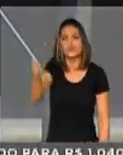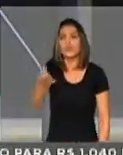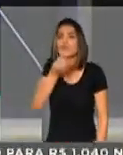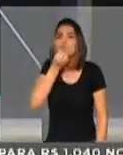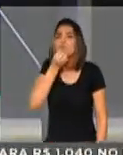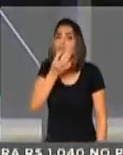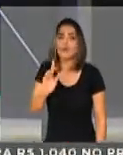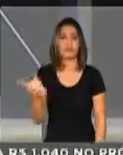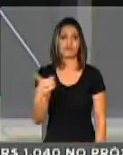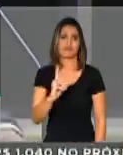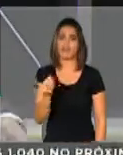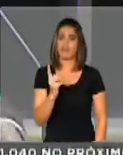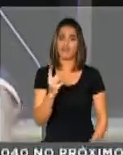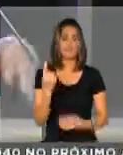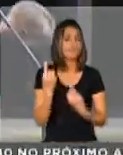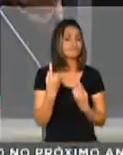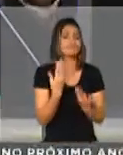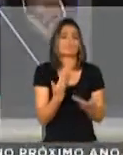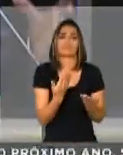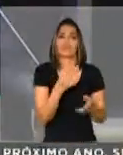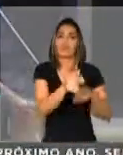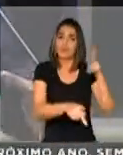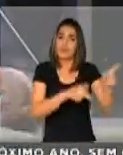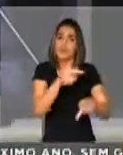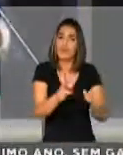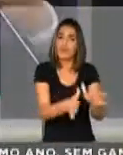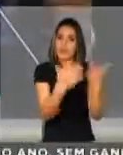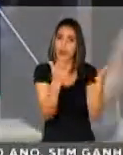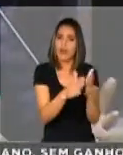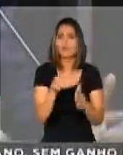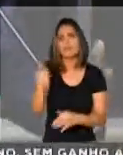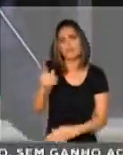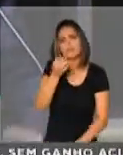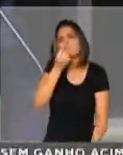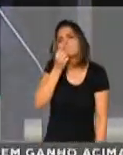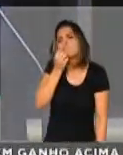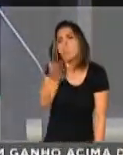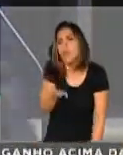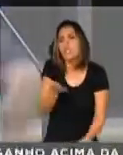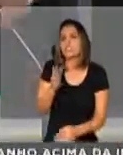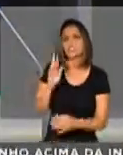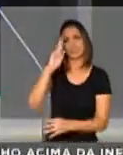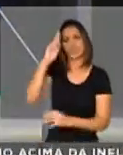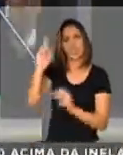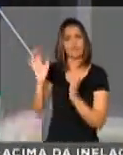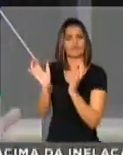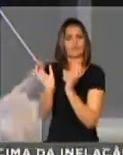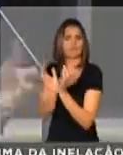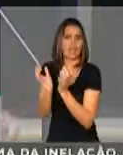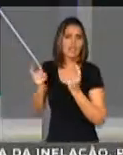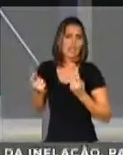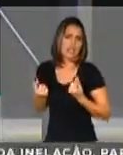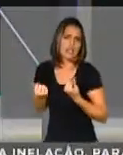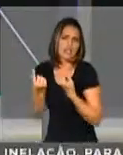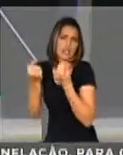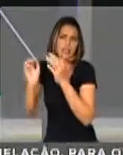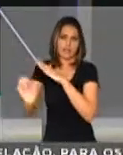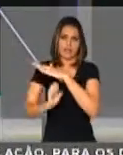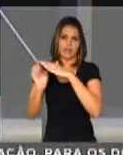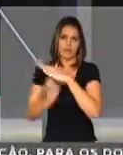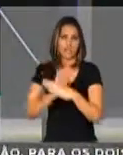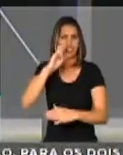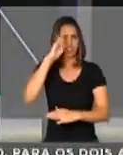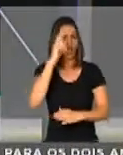para com a população pobre do país e bonzinho para o grande empresariado e bonzinho para